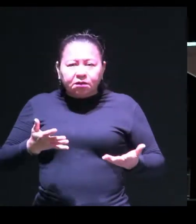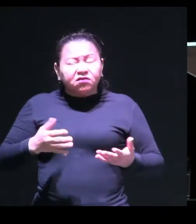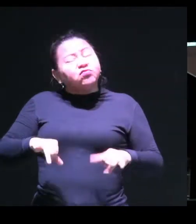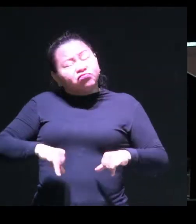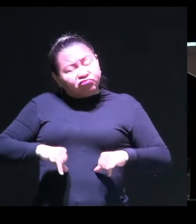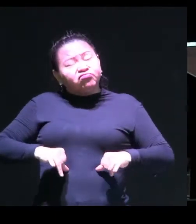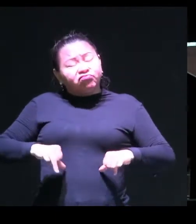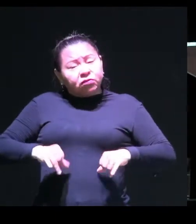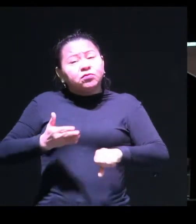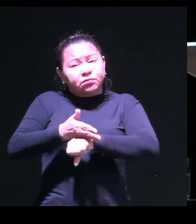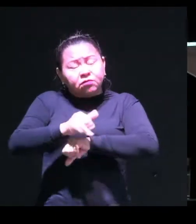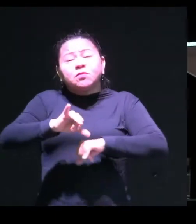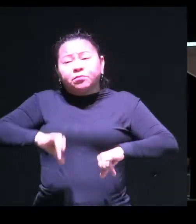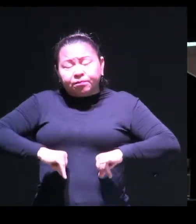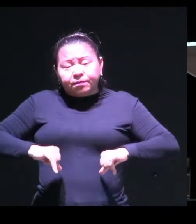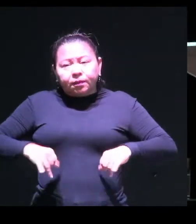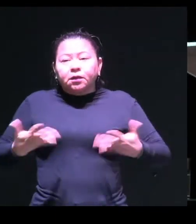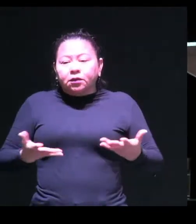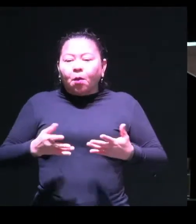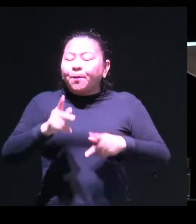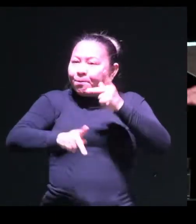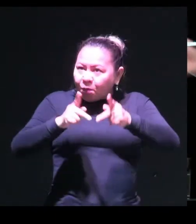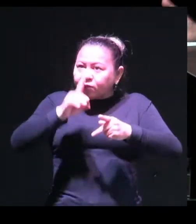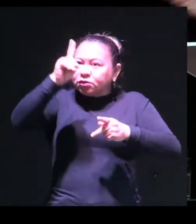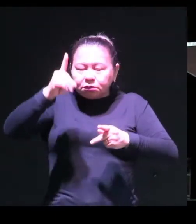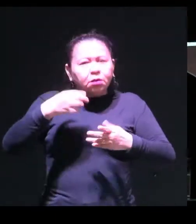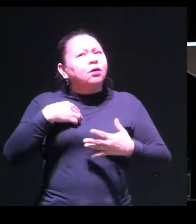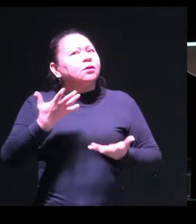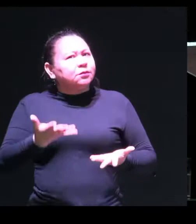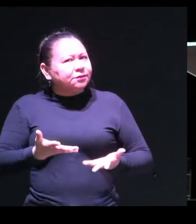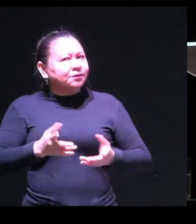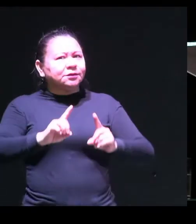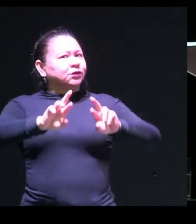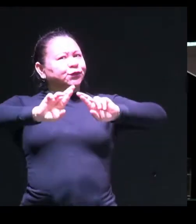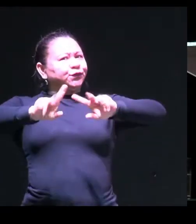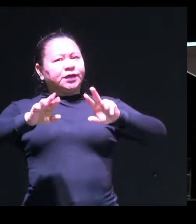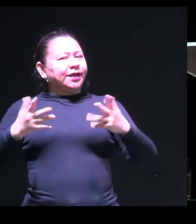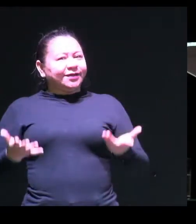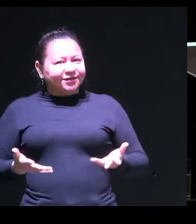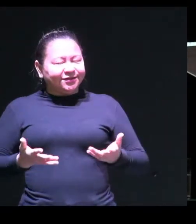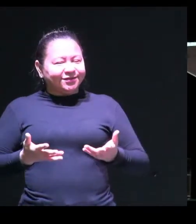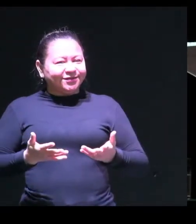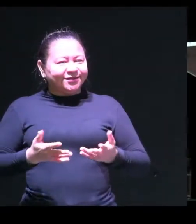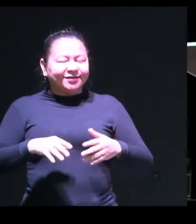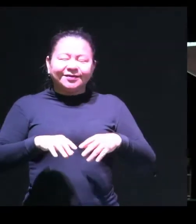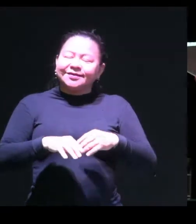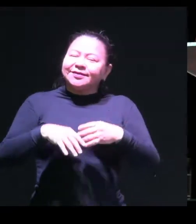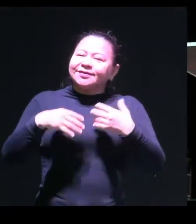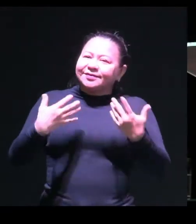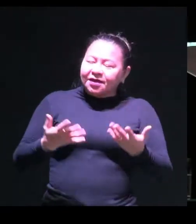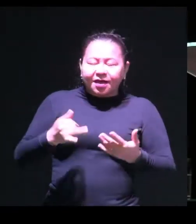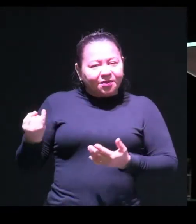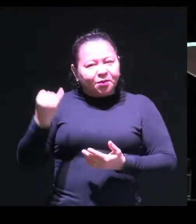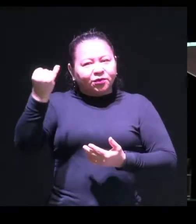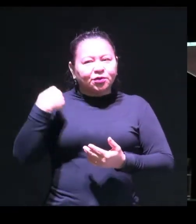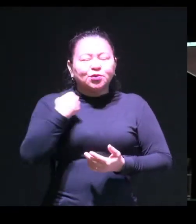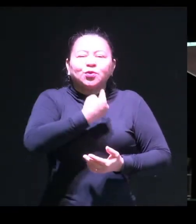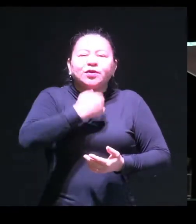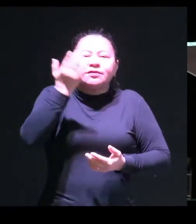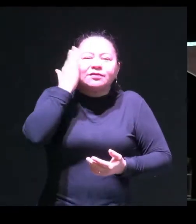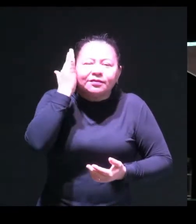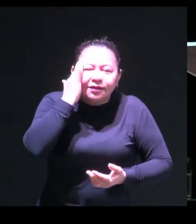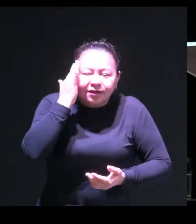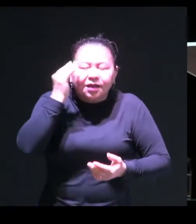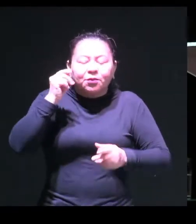sofrer. Mas o povo de Deus tem a promessa de que Deus vai nos tirar dessa terra antes de tudo isso, amém? Então, é muito importante nós que